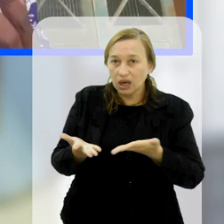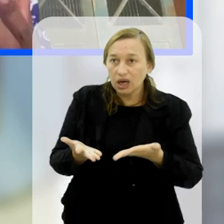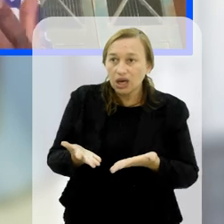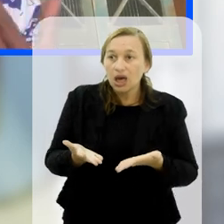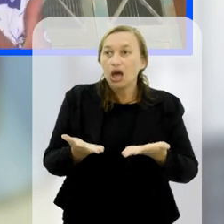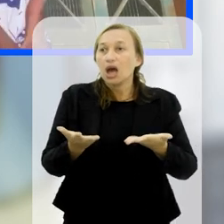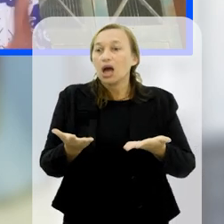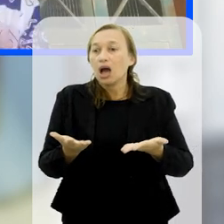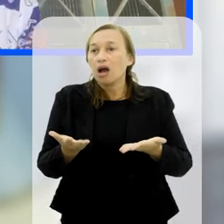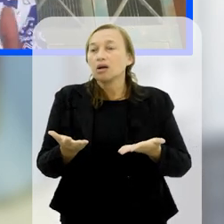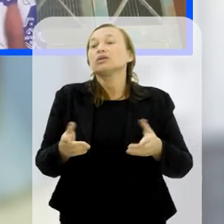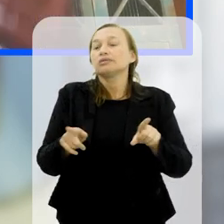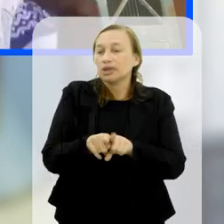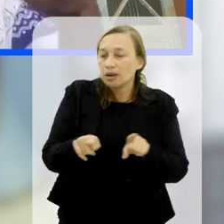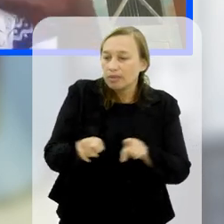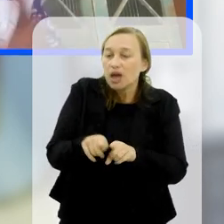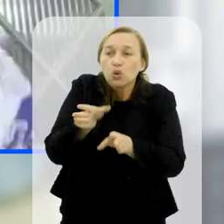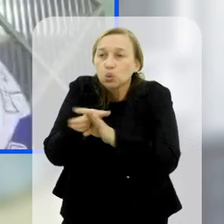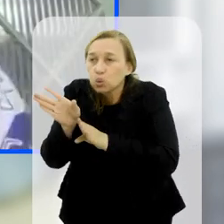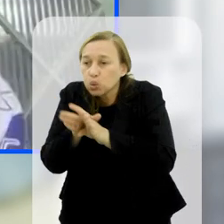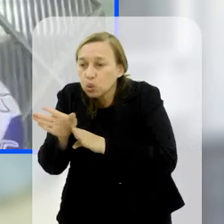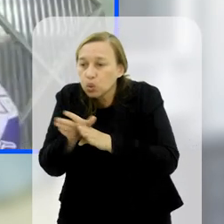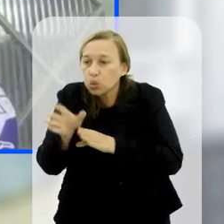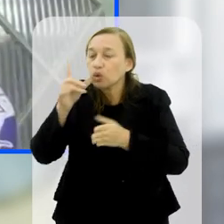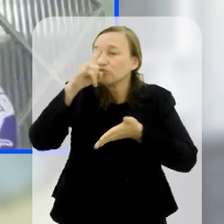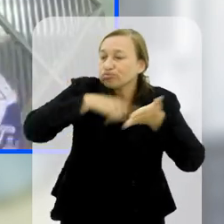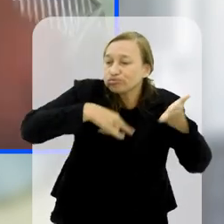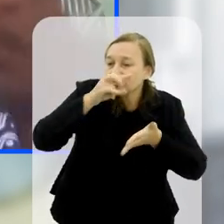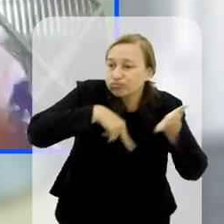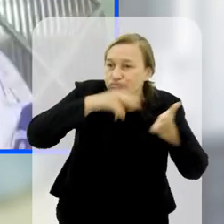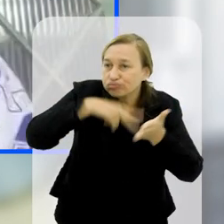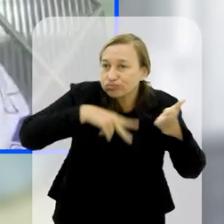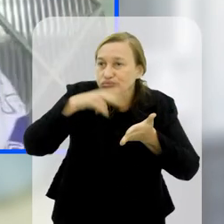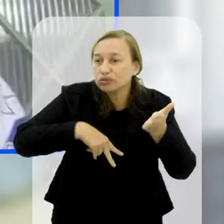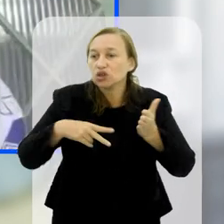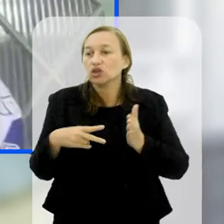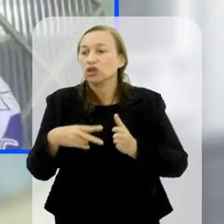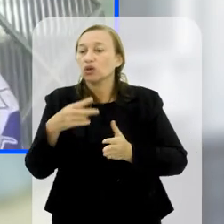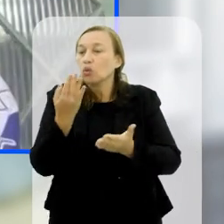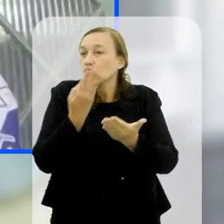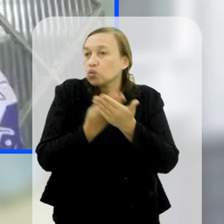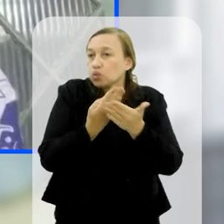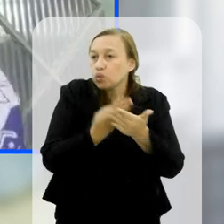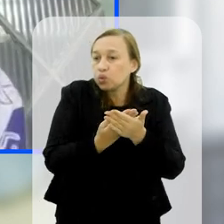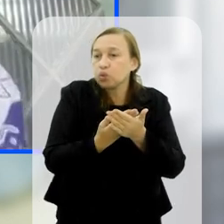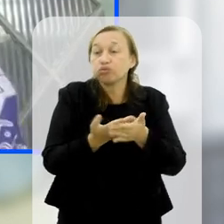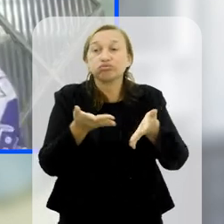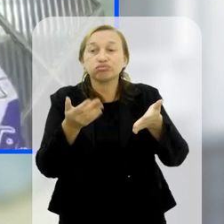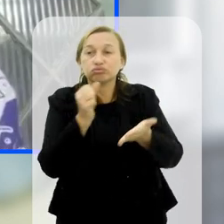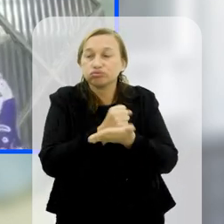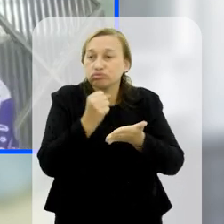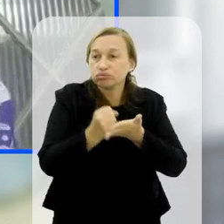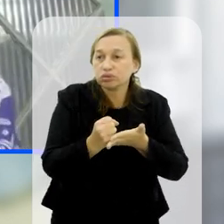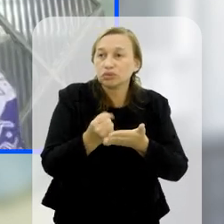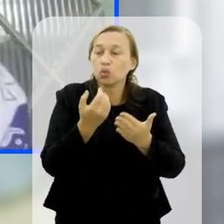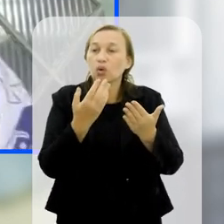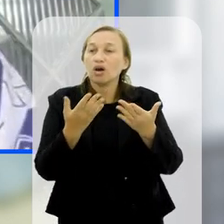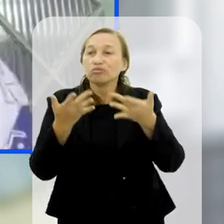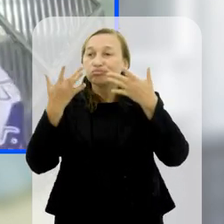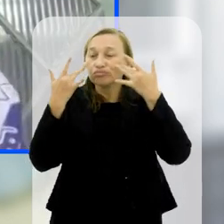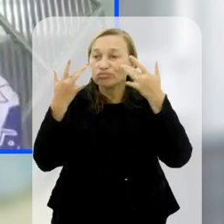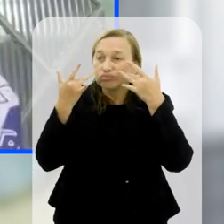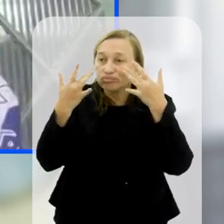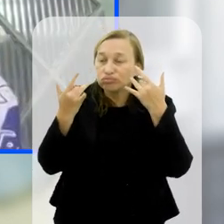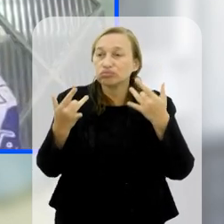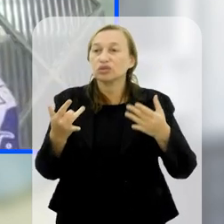de mentoria jurídica também, de leitura de contrato, de aulas de teatro. Então, a gente, além de fazer a ponte, a gente